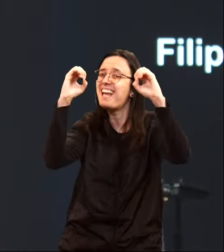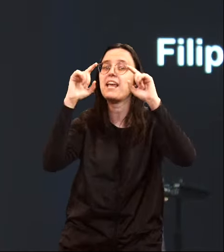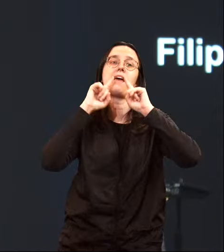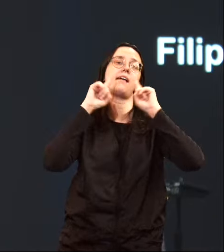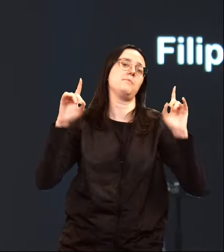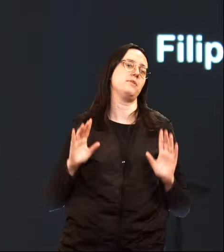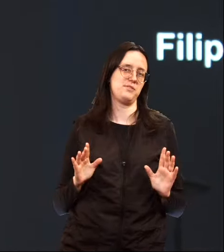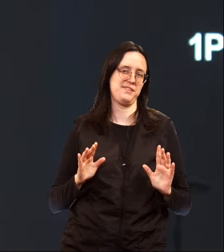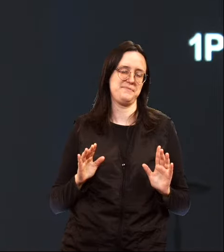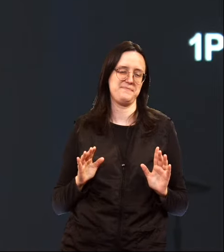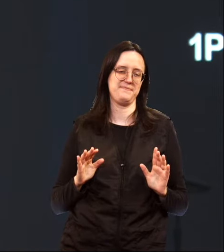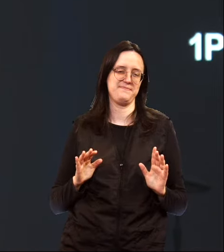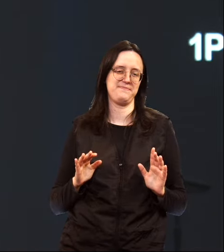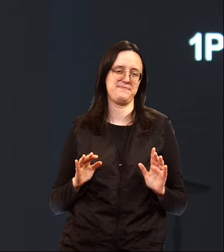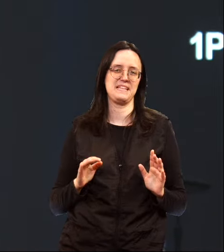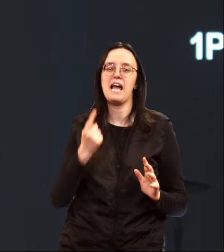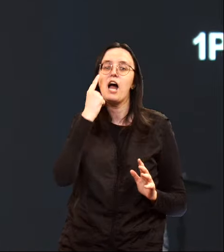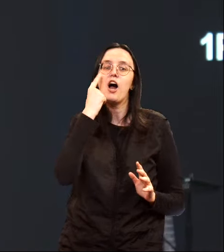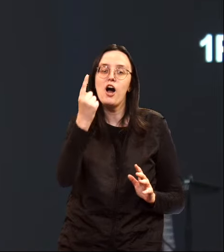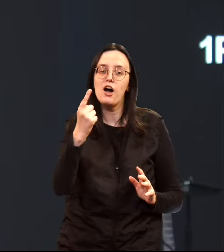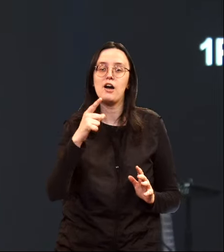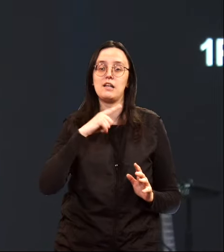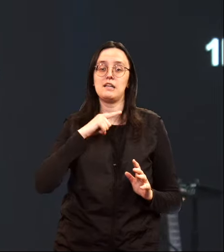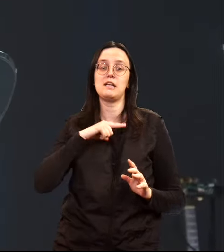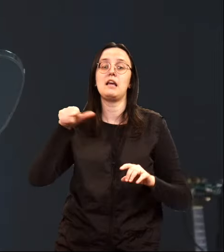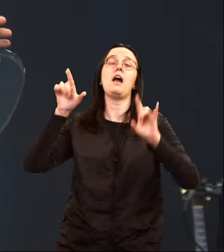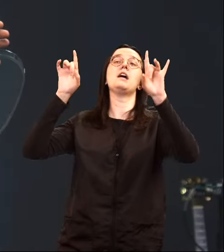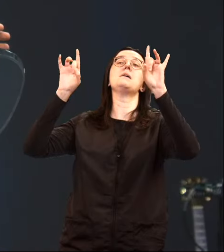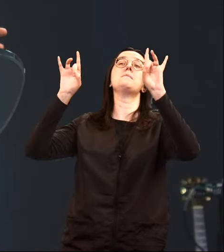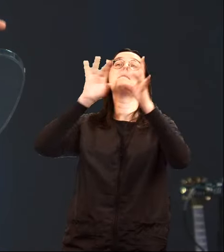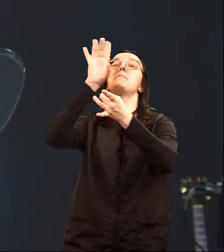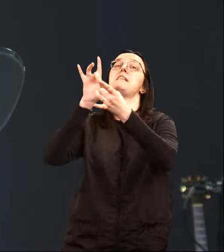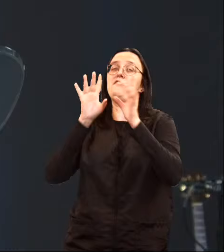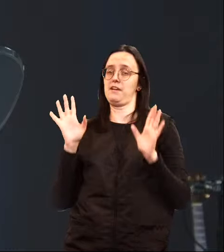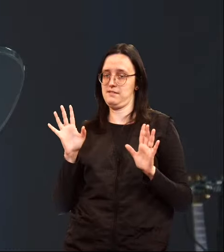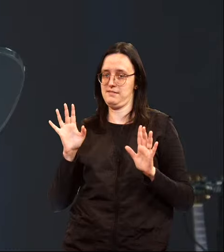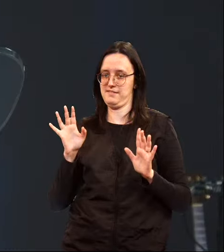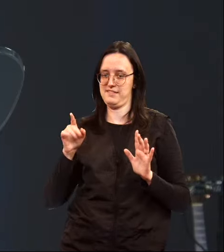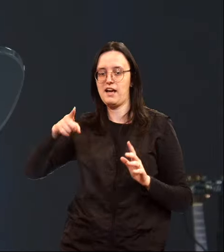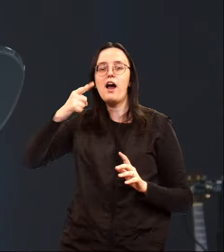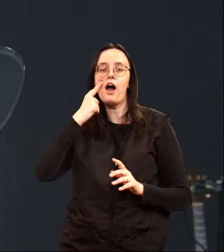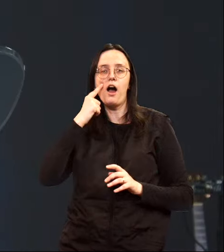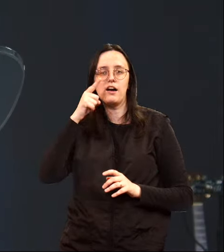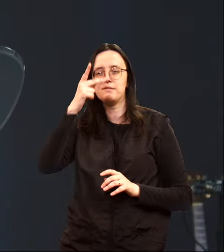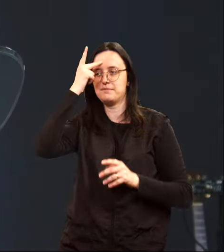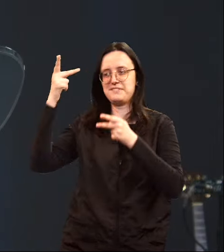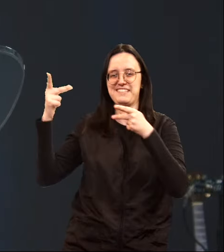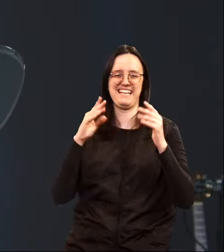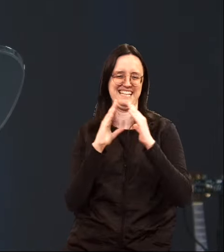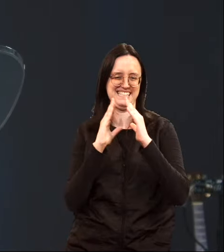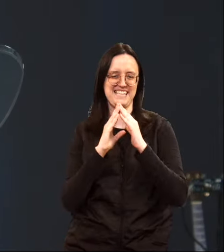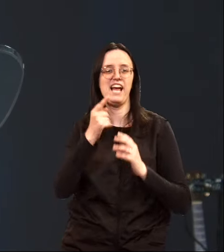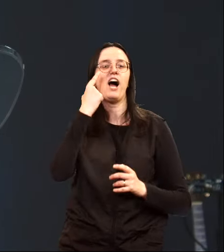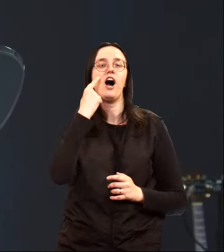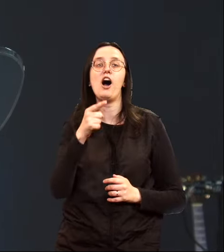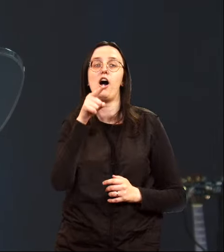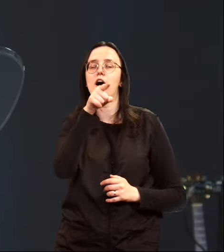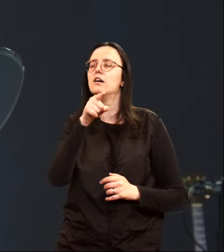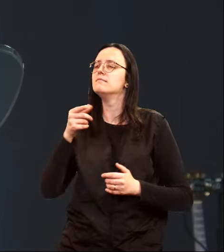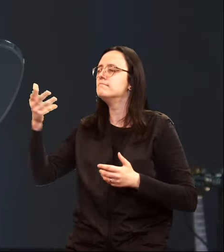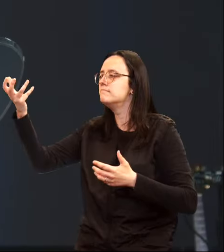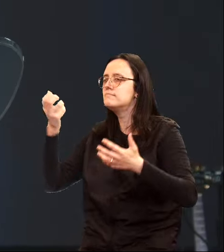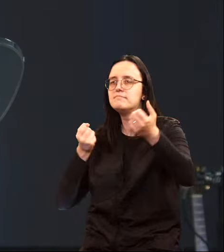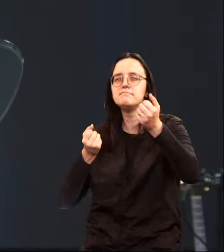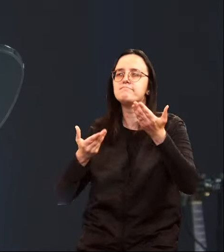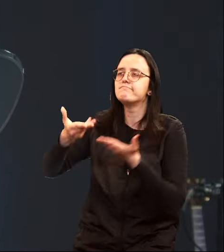sem murmurações. Olha essa, tem uma cláusula específica para quem recebe gente em casa. Sede hospitaleiros uns para